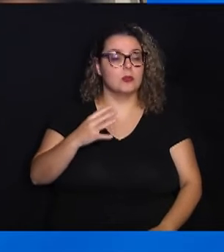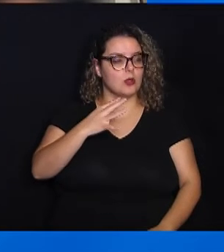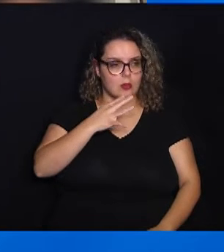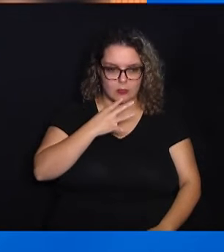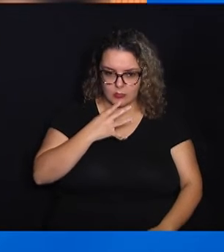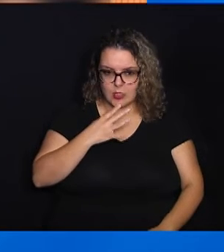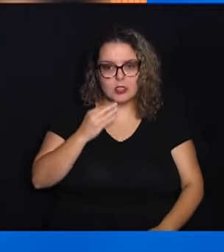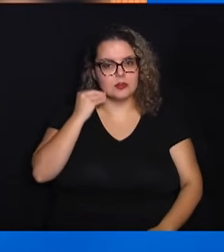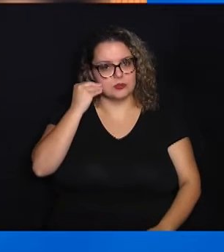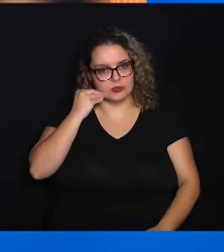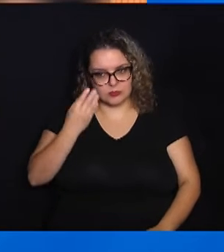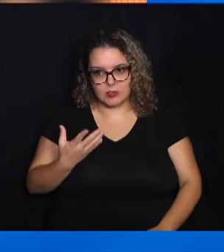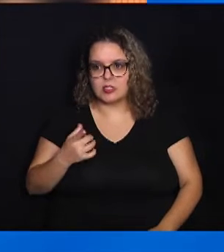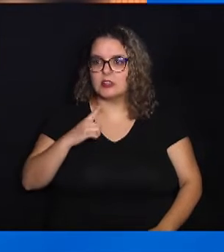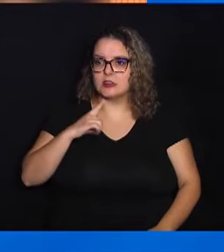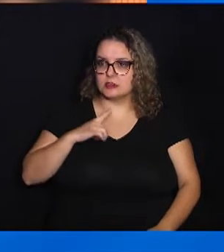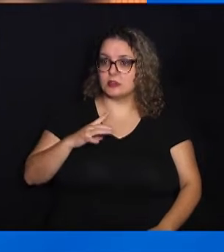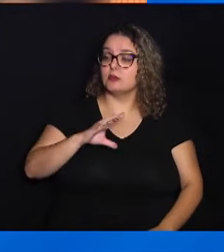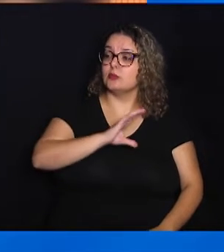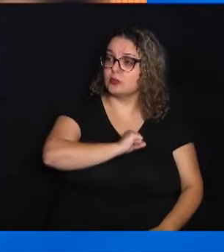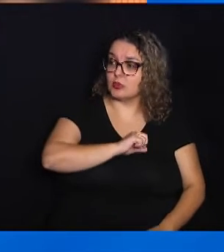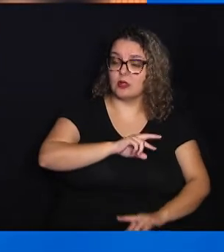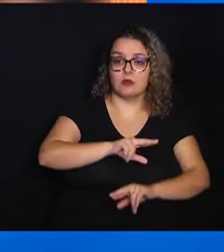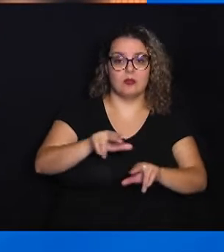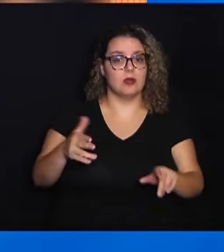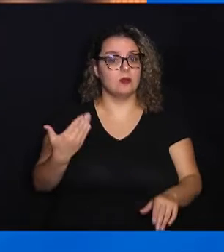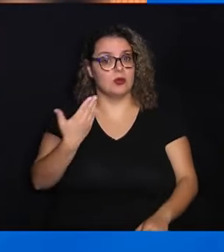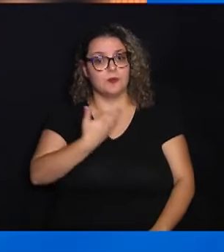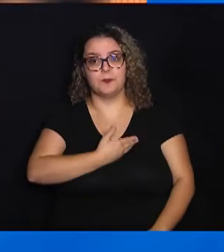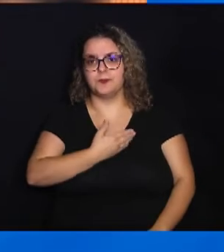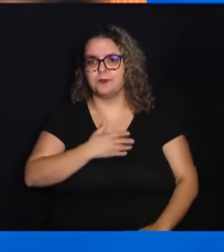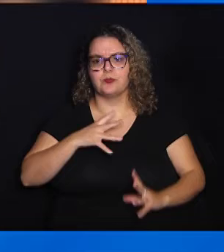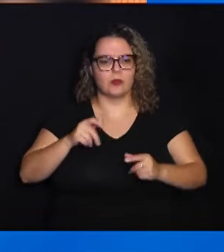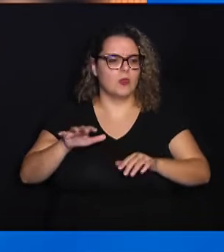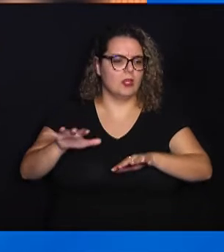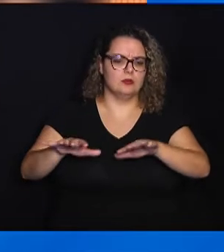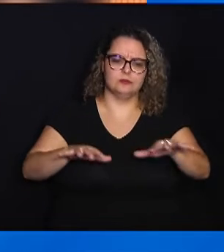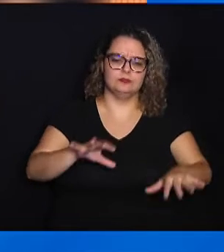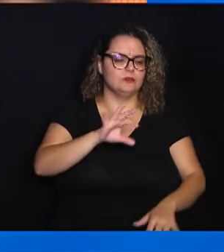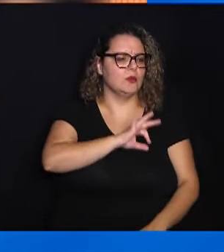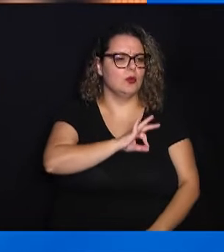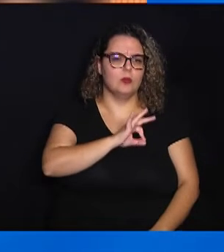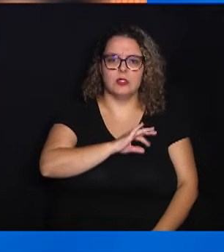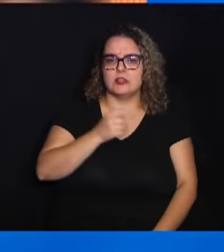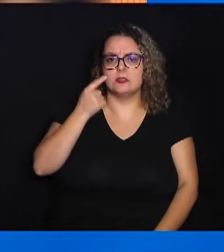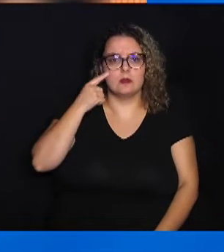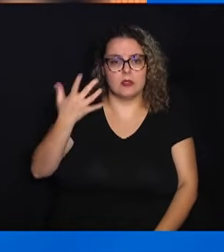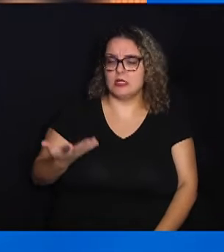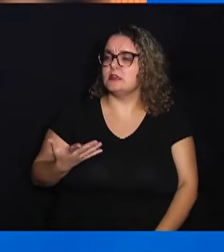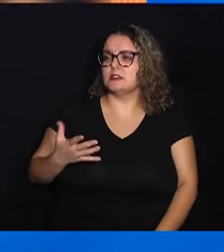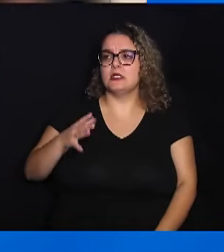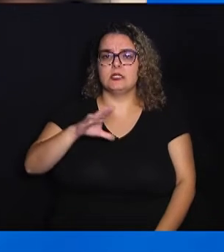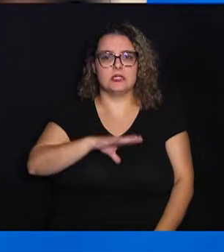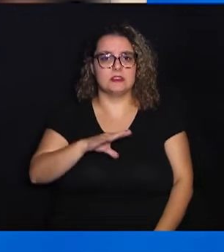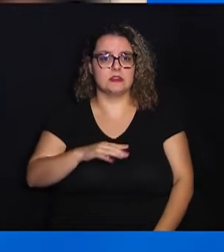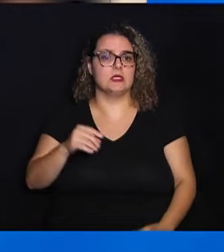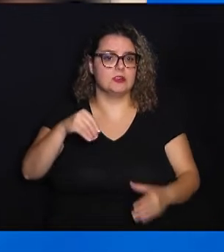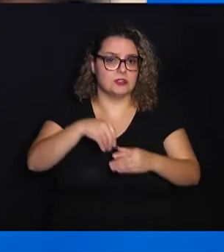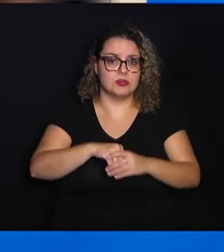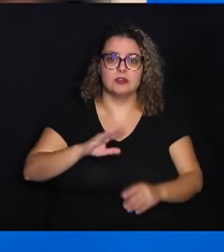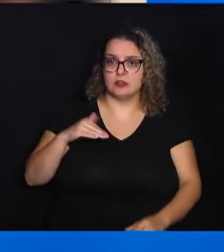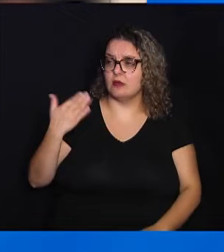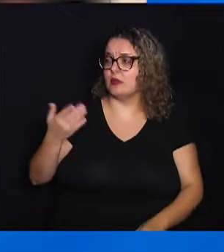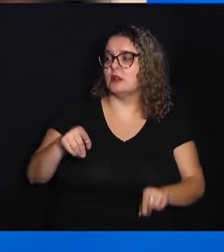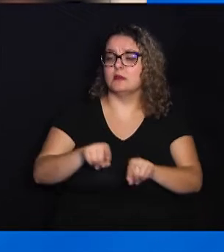né, uma área que eu gosto muito, tenho muitos amigos em todas as polícias que a gente possa pensar aqui da cidade, fora. Então foi